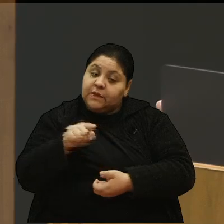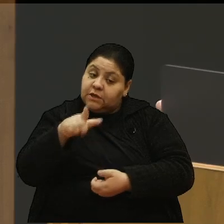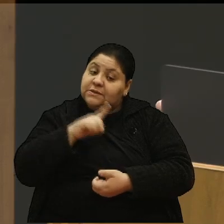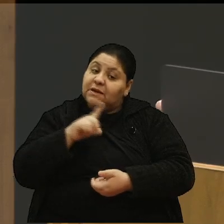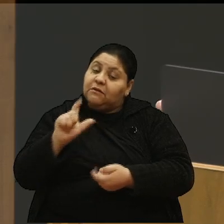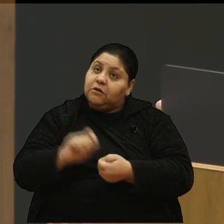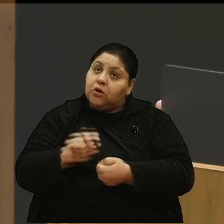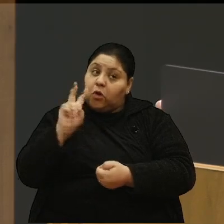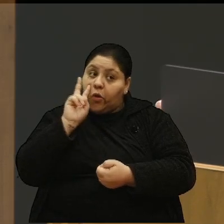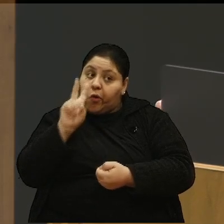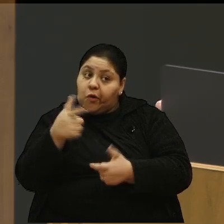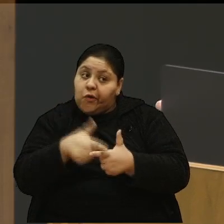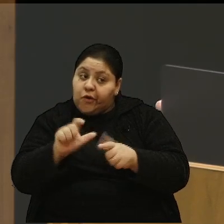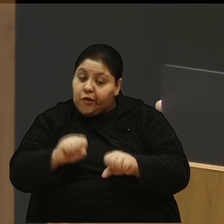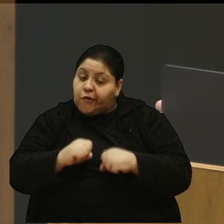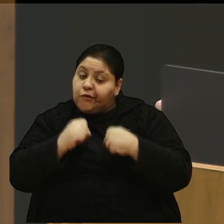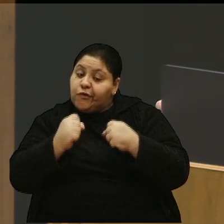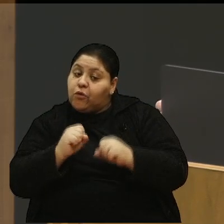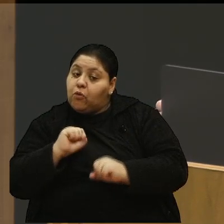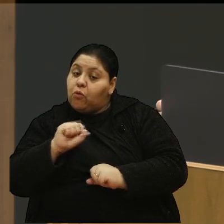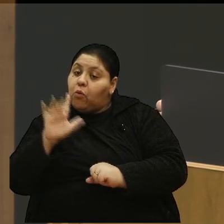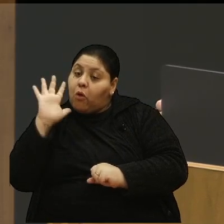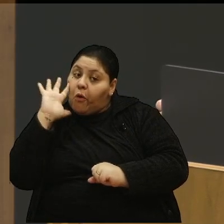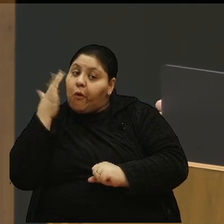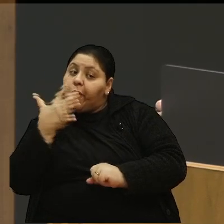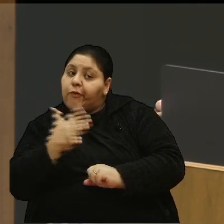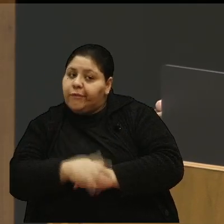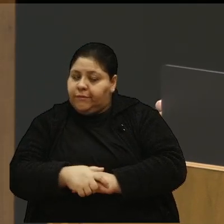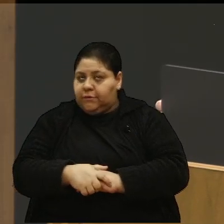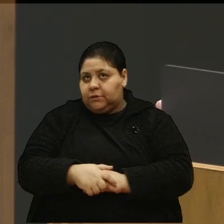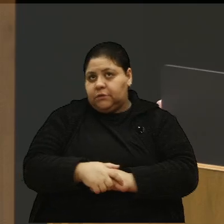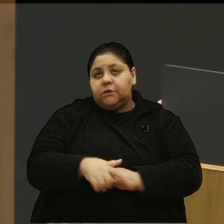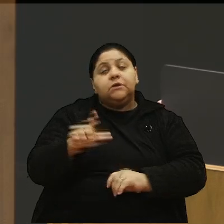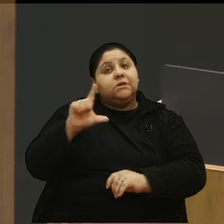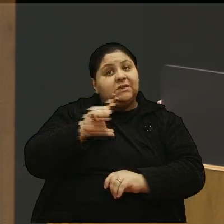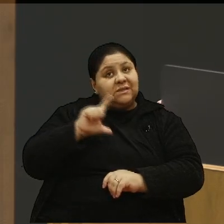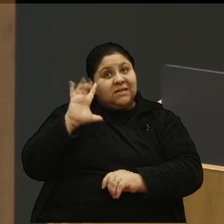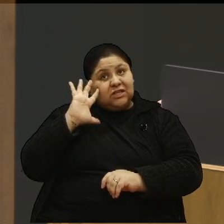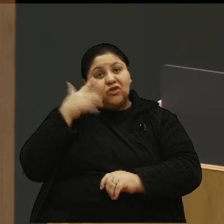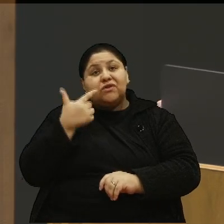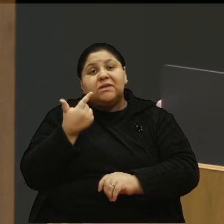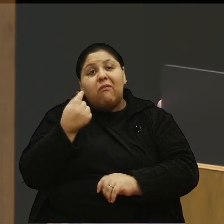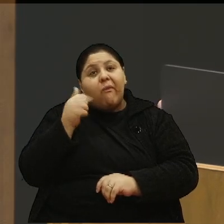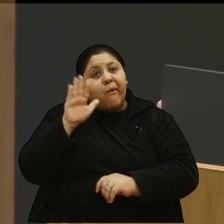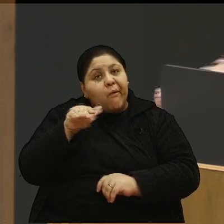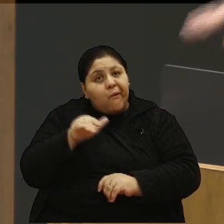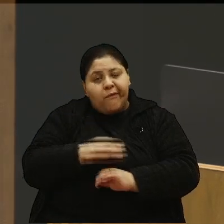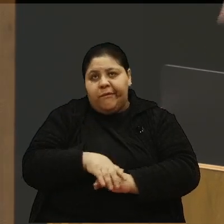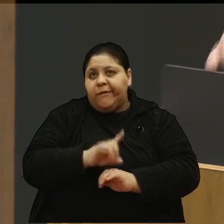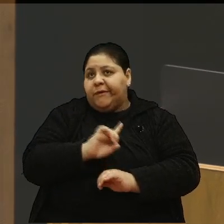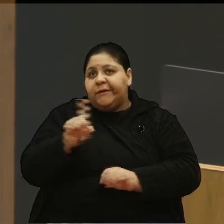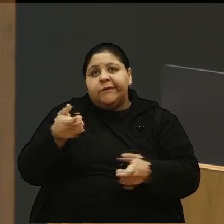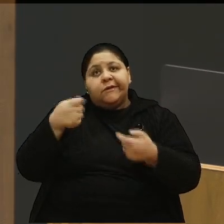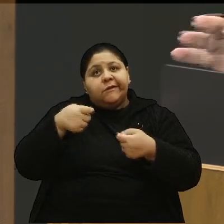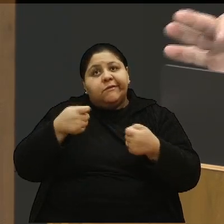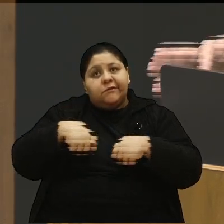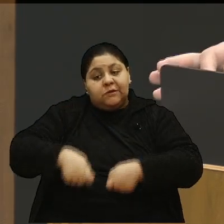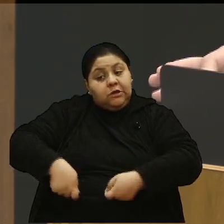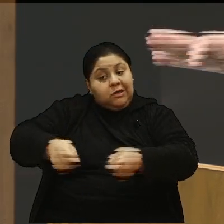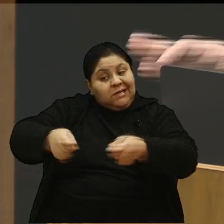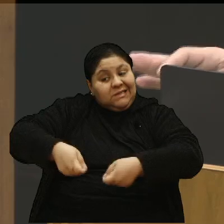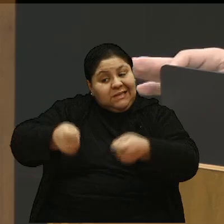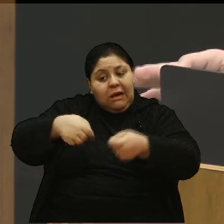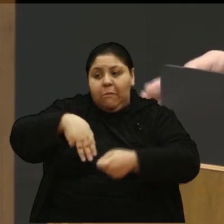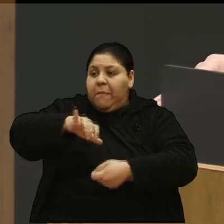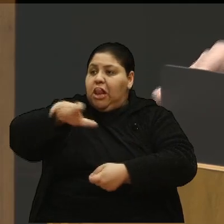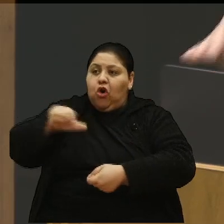fazer. Olhar o problema, enfrentar o problema. Qual é a solução? Vamos buscar uma solução. Tem solução que é barata. Não necessariamente nós precisamos gastar milhões com